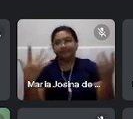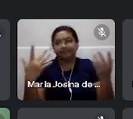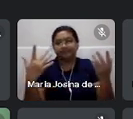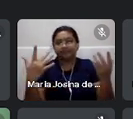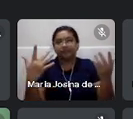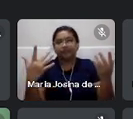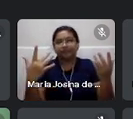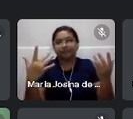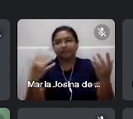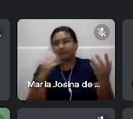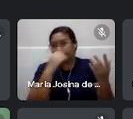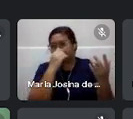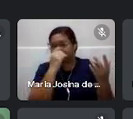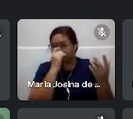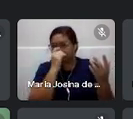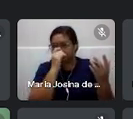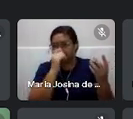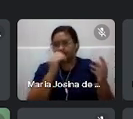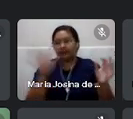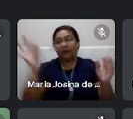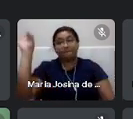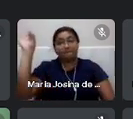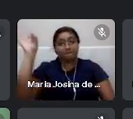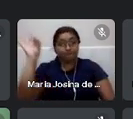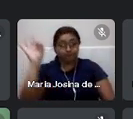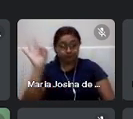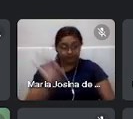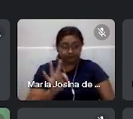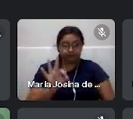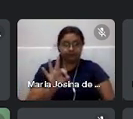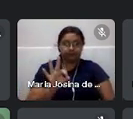Então, a probabilidade